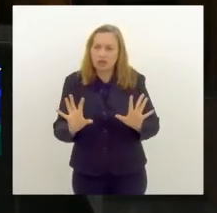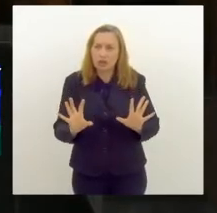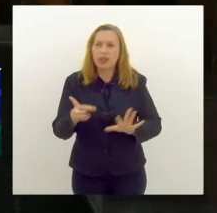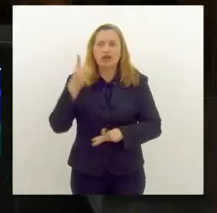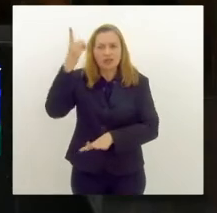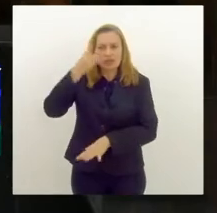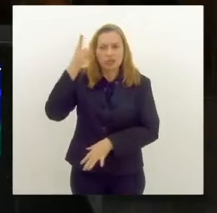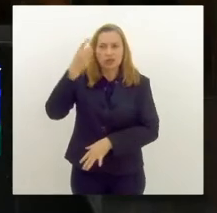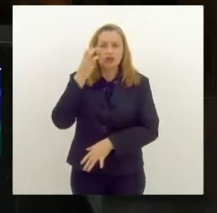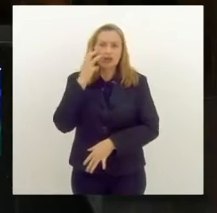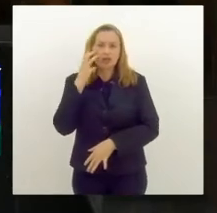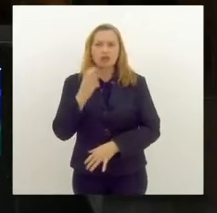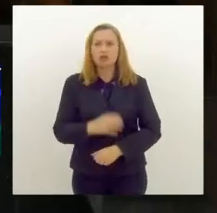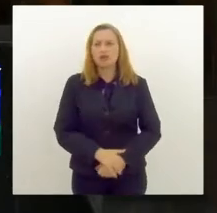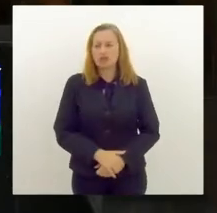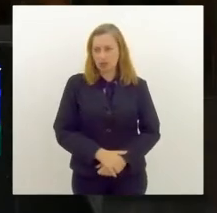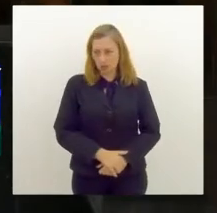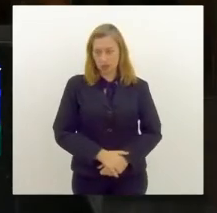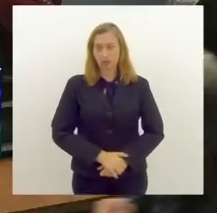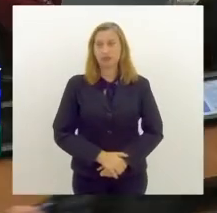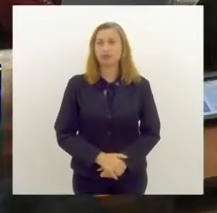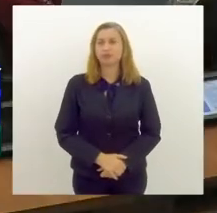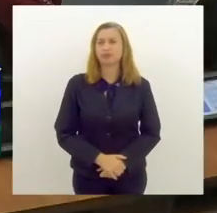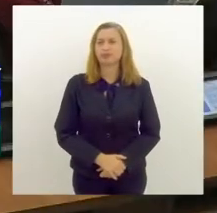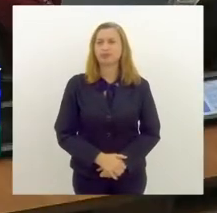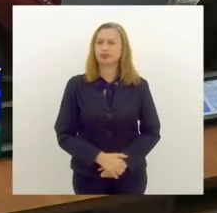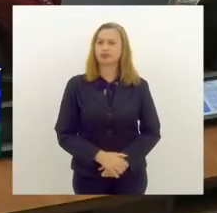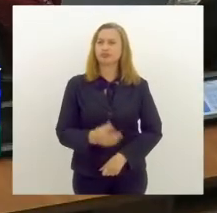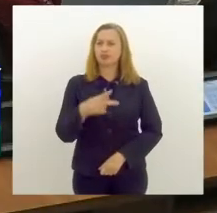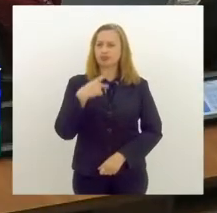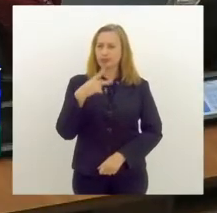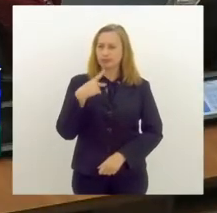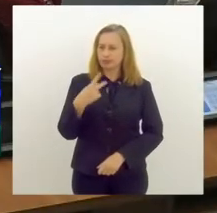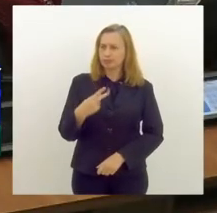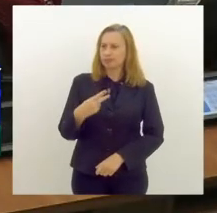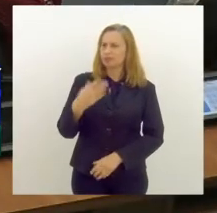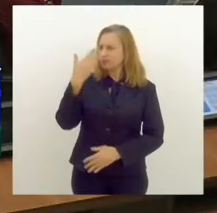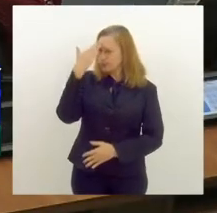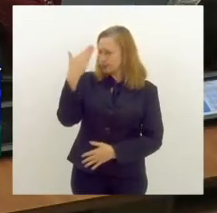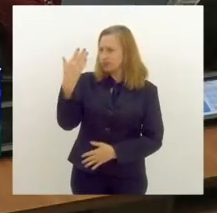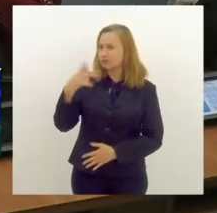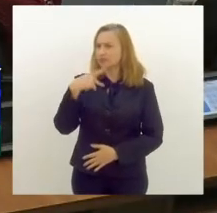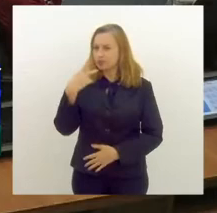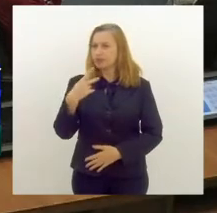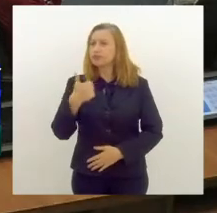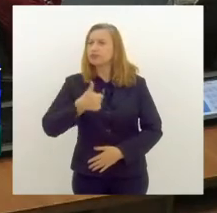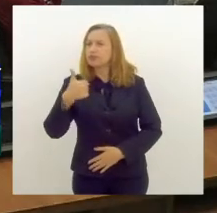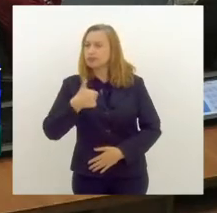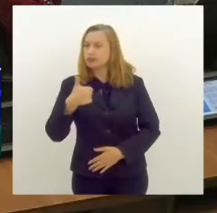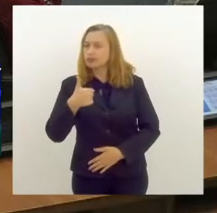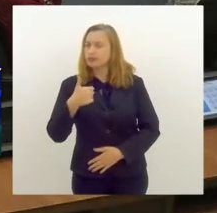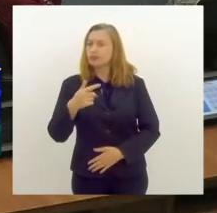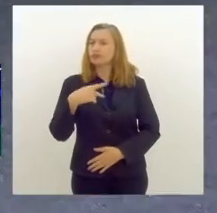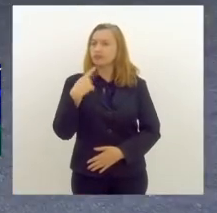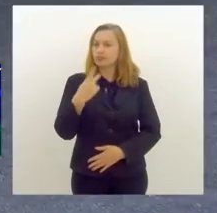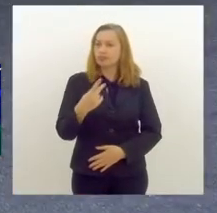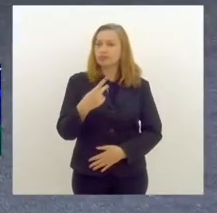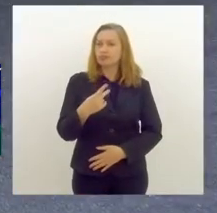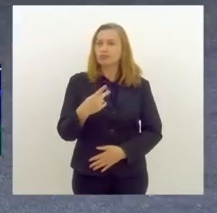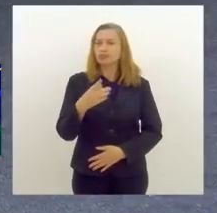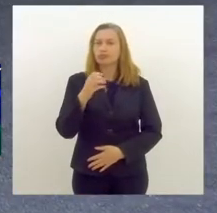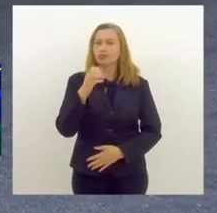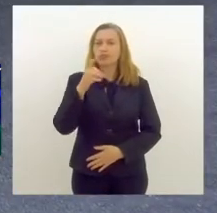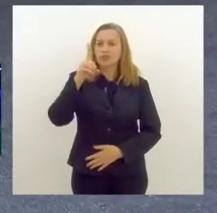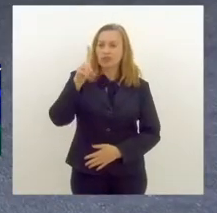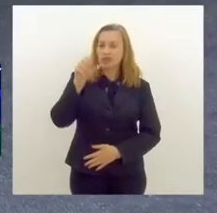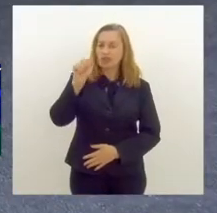Deputado Valdec. Deputado Flávio Serafini, eu quero fazer uma parte a Vossa Excelência, agradeço a oportunidade. Primeiro, para dizer que o Daniel